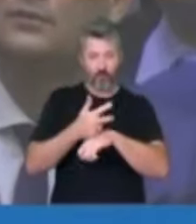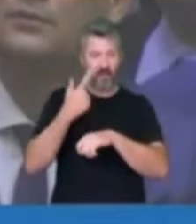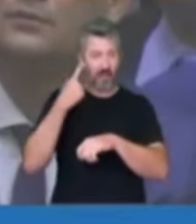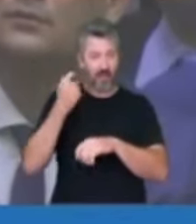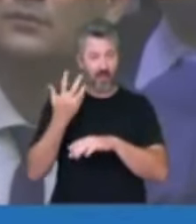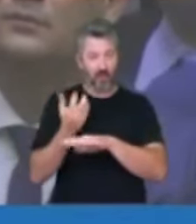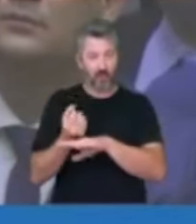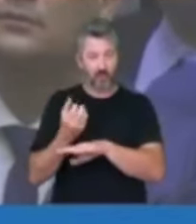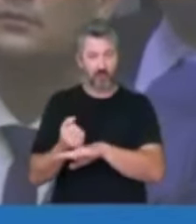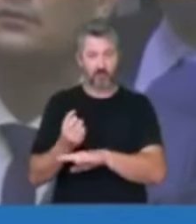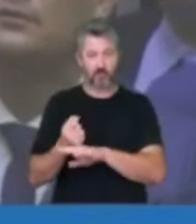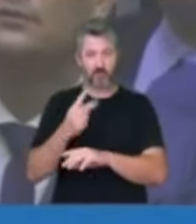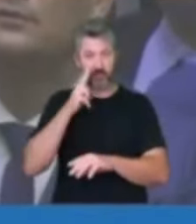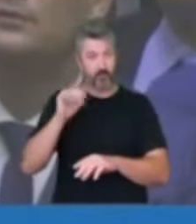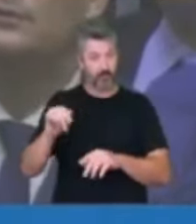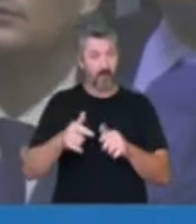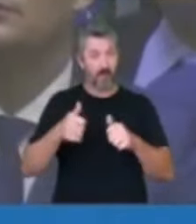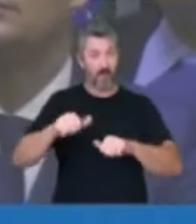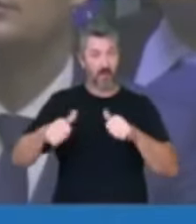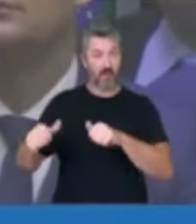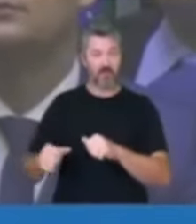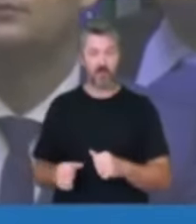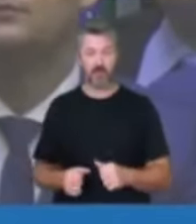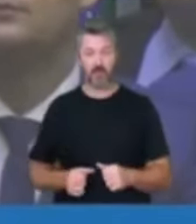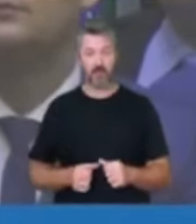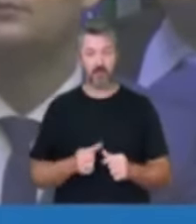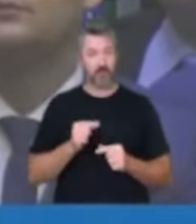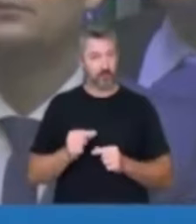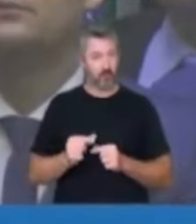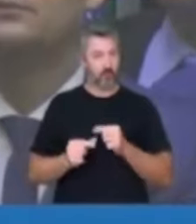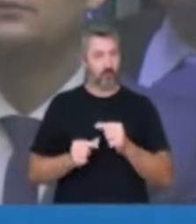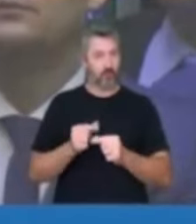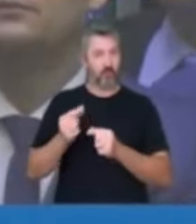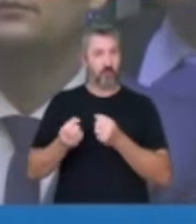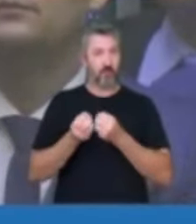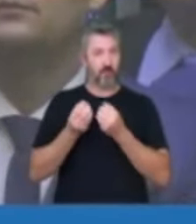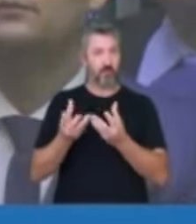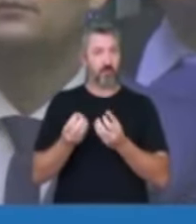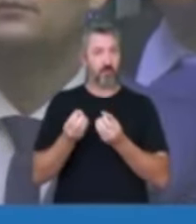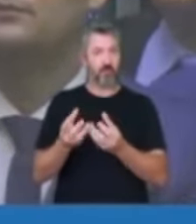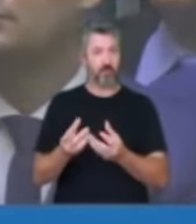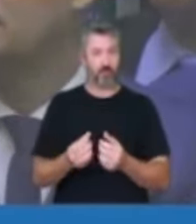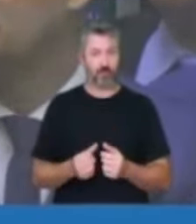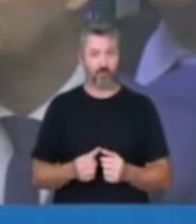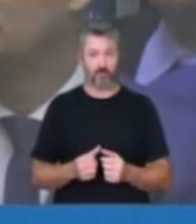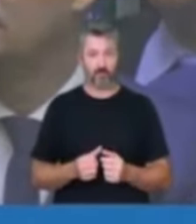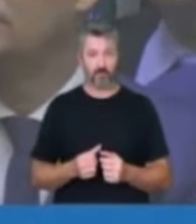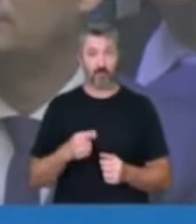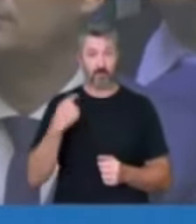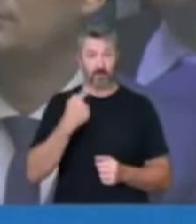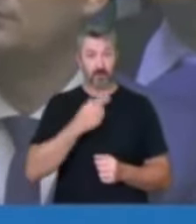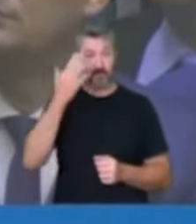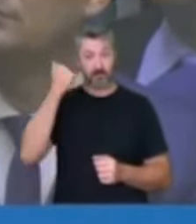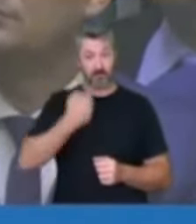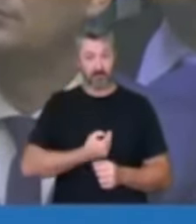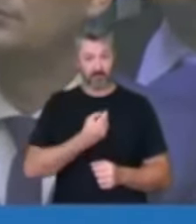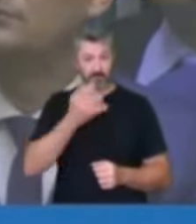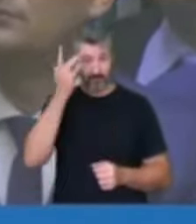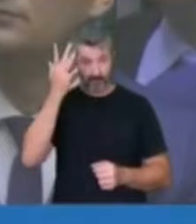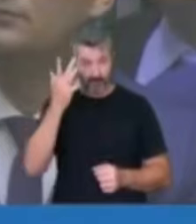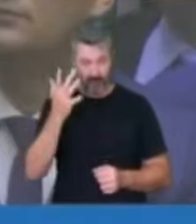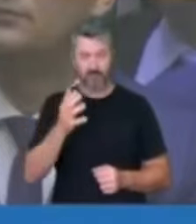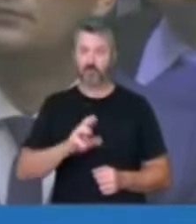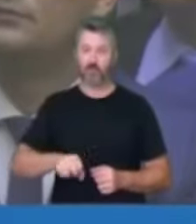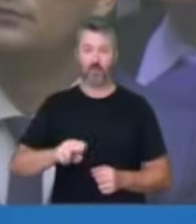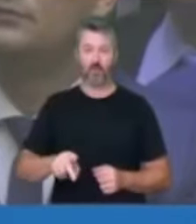serem analisados e aos poucos eles estão sendo e como a gente já sabe que a nossa vida não é fácil Se fosse fácil a